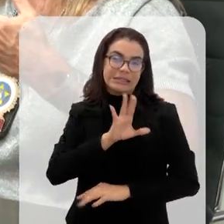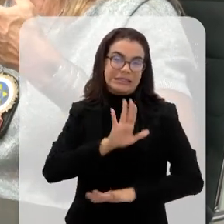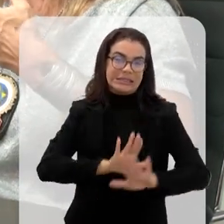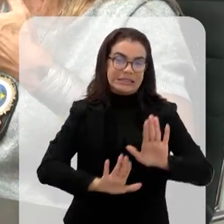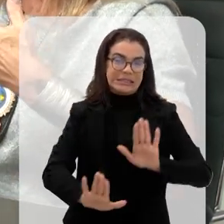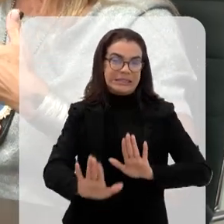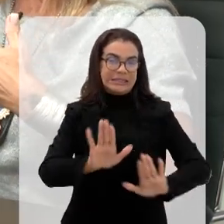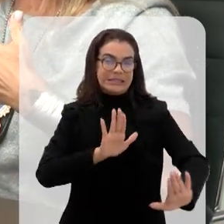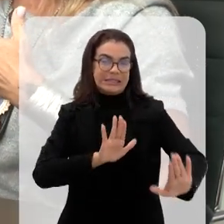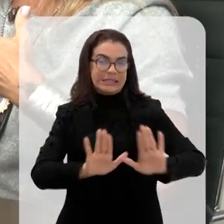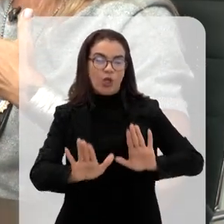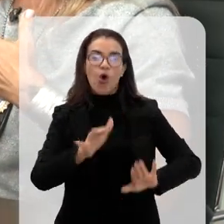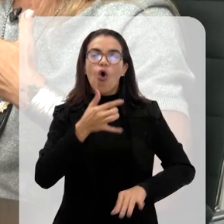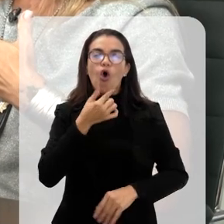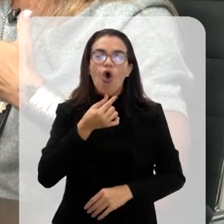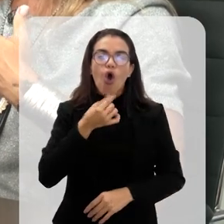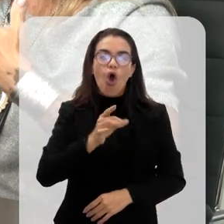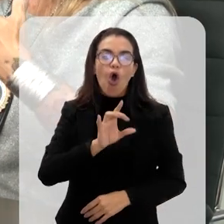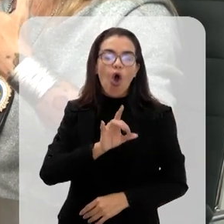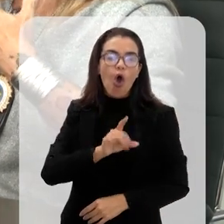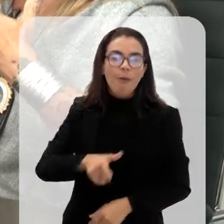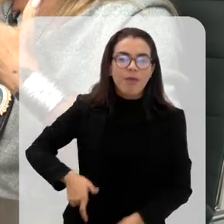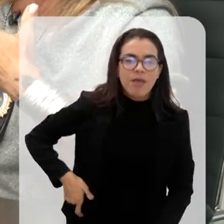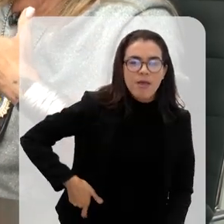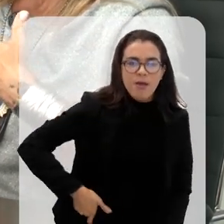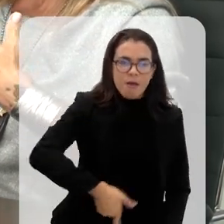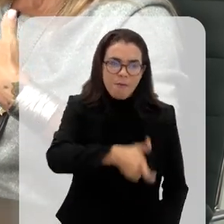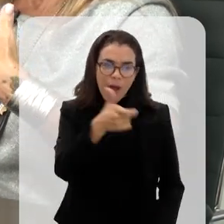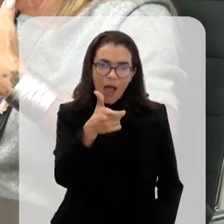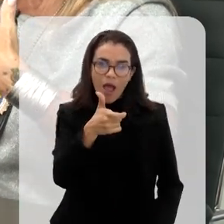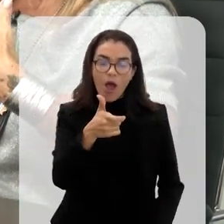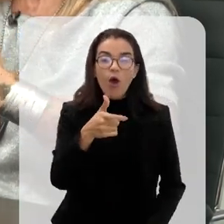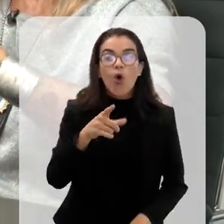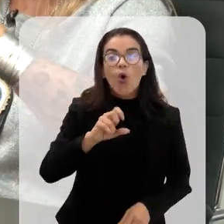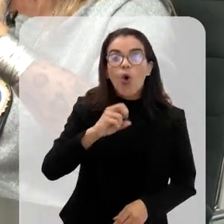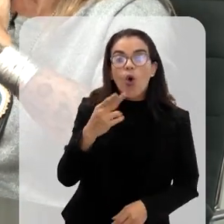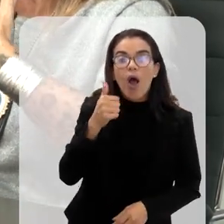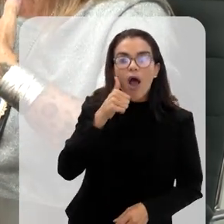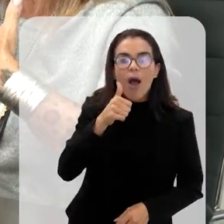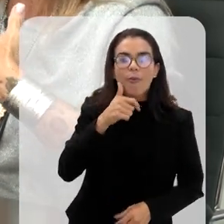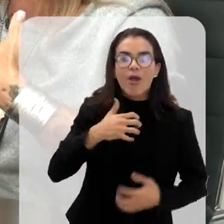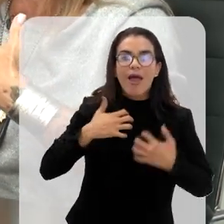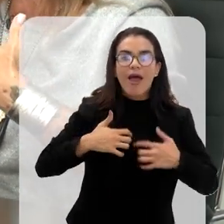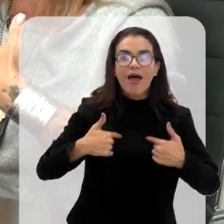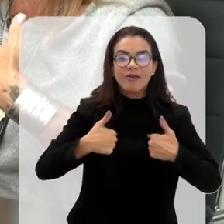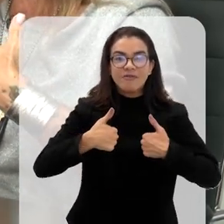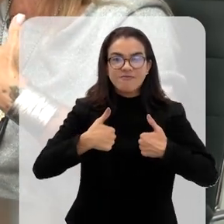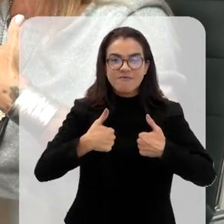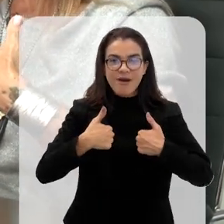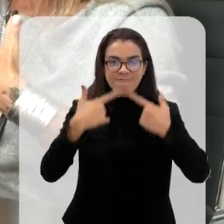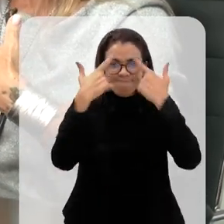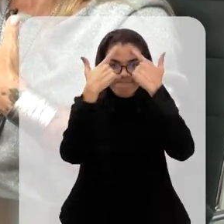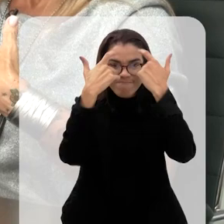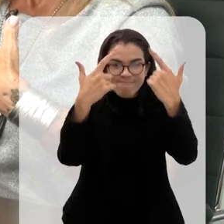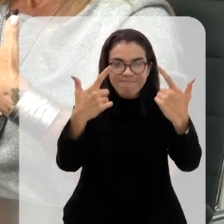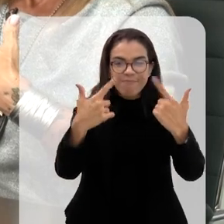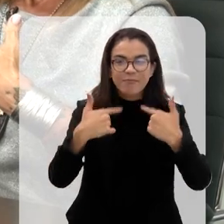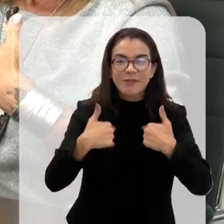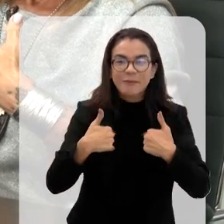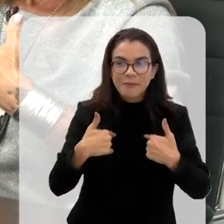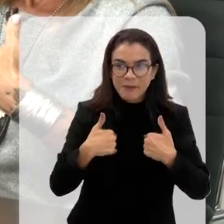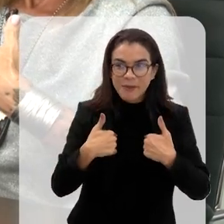pode acontecer. Desse homem estar armado. Desse homem estar armado, ou aquela mulher também se voltar contra você, né?